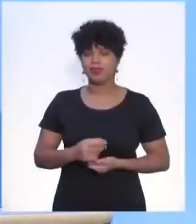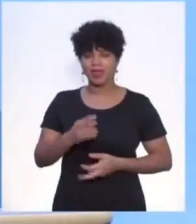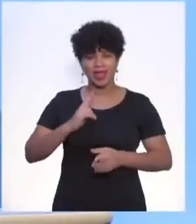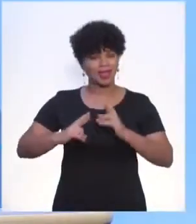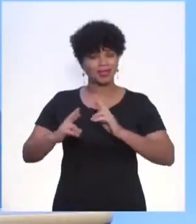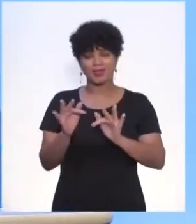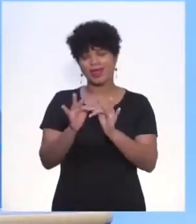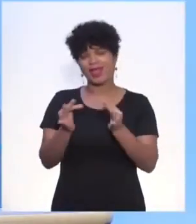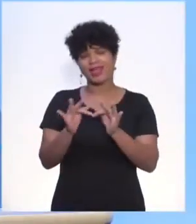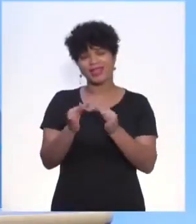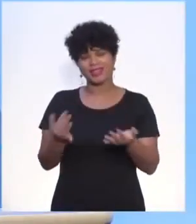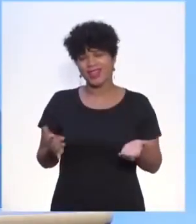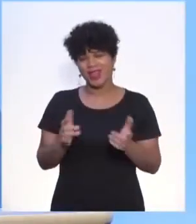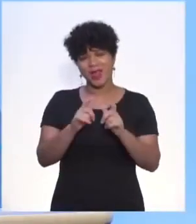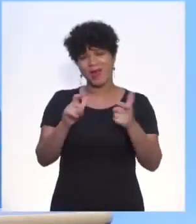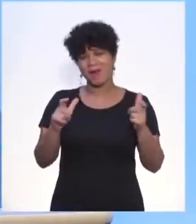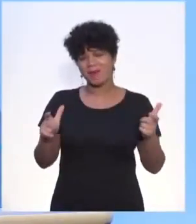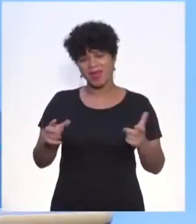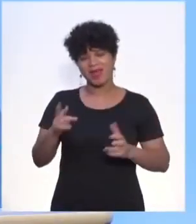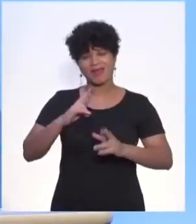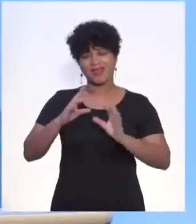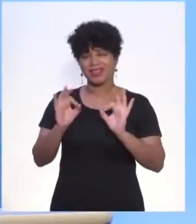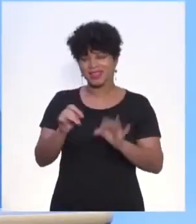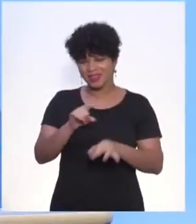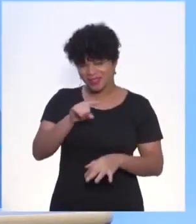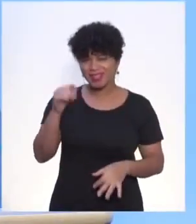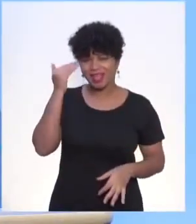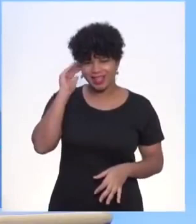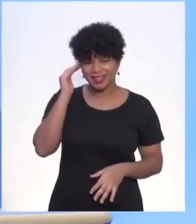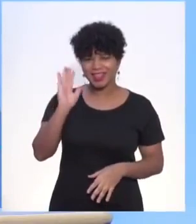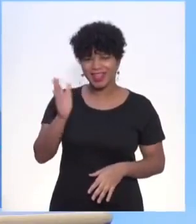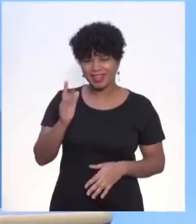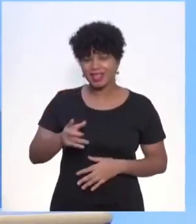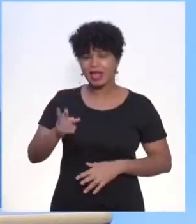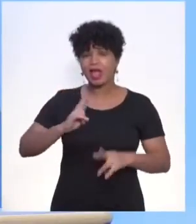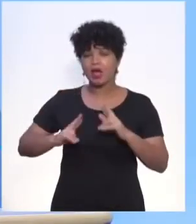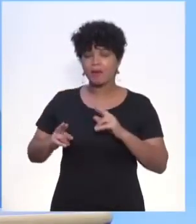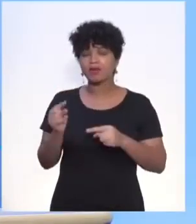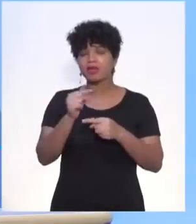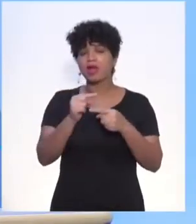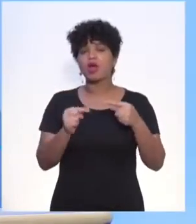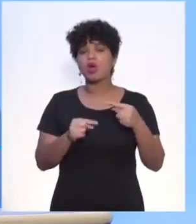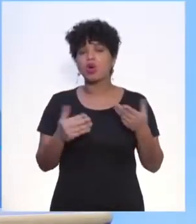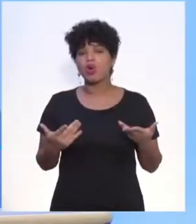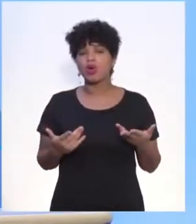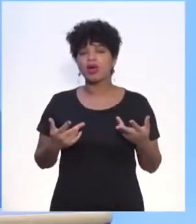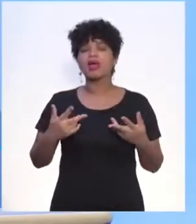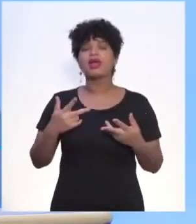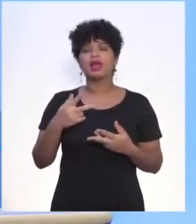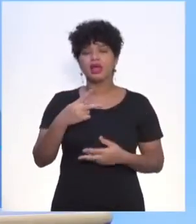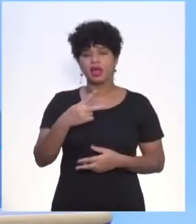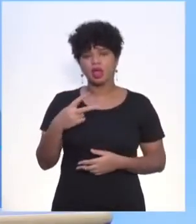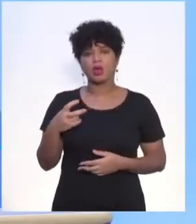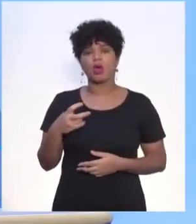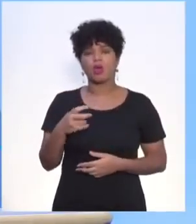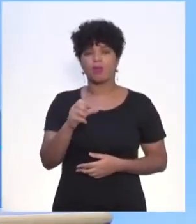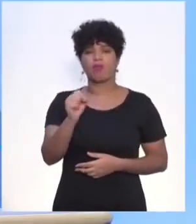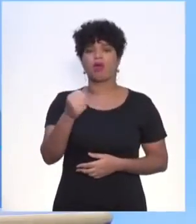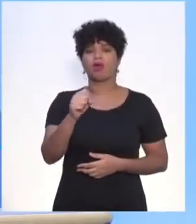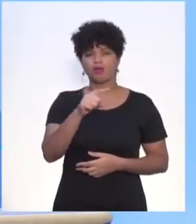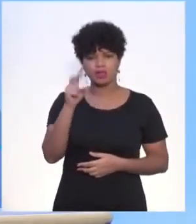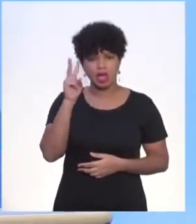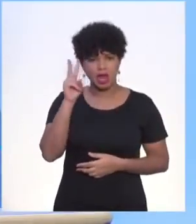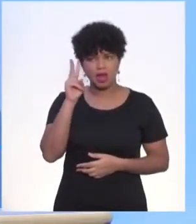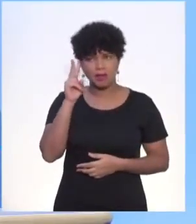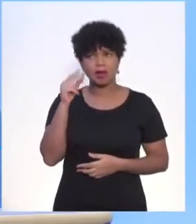Resposta muito simples, acho que o pessoal pegou aí o fio da meada, né? Sim. Então responderam que a razão é igual a 8, né? E eles lembraram da